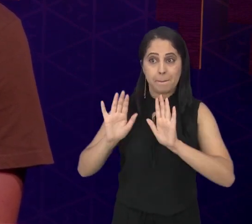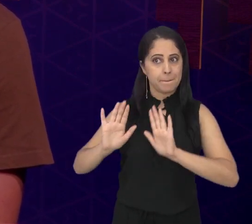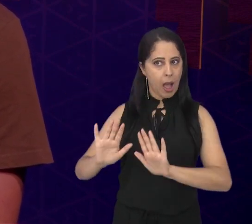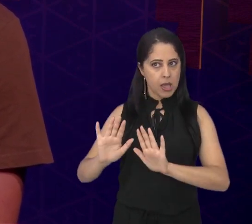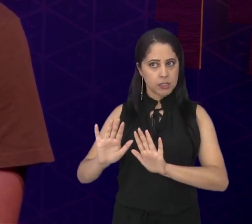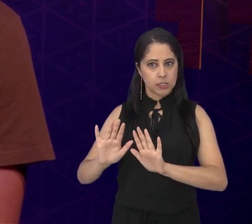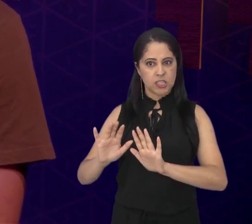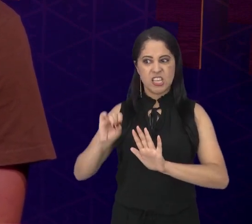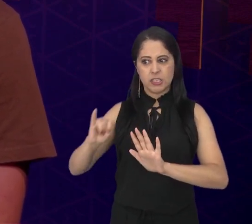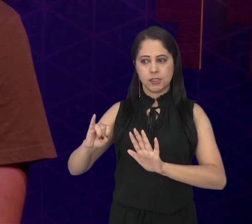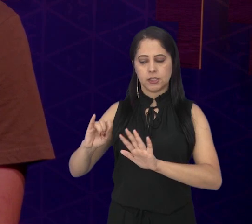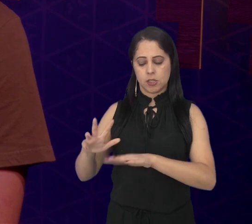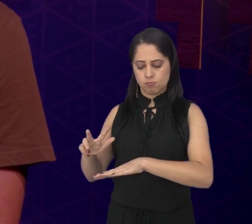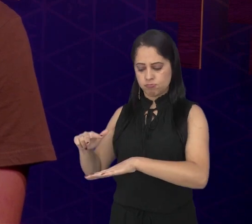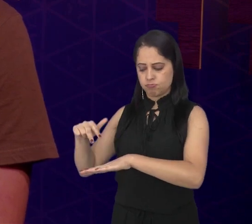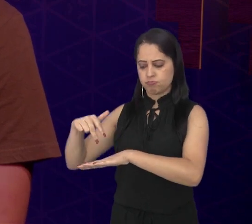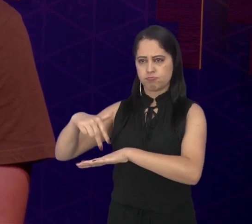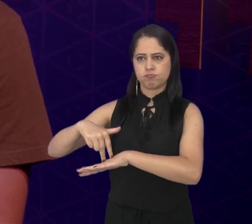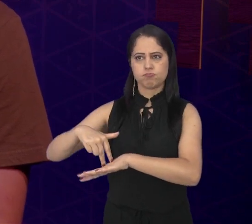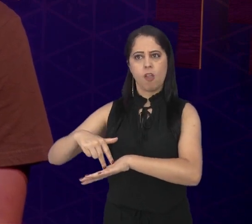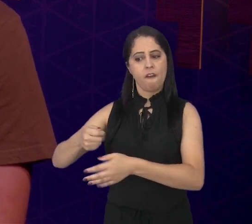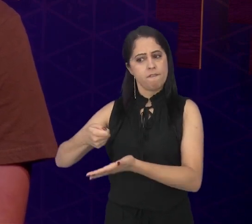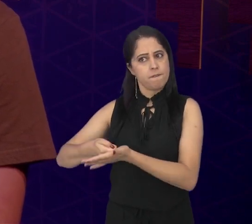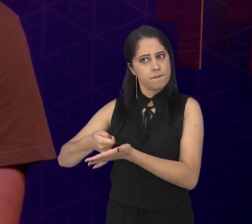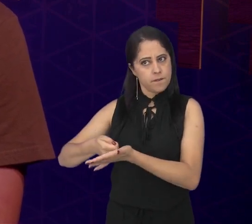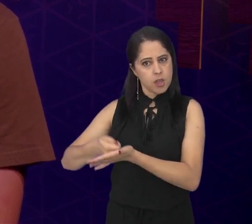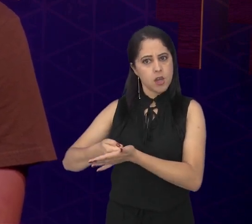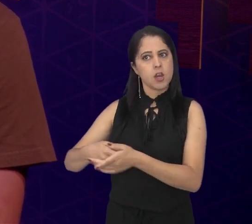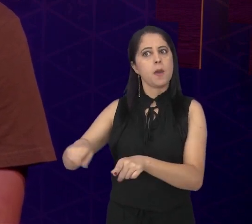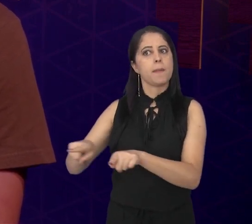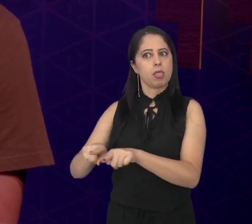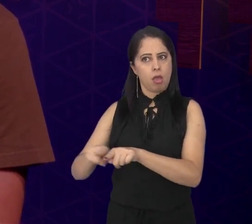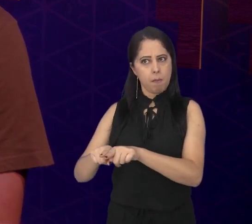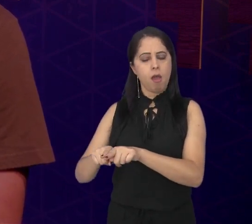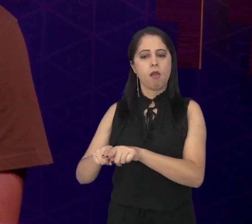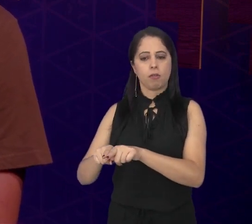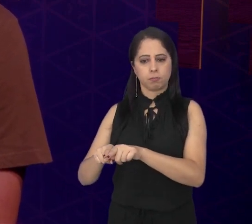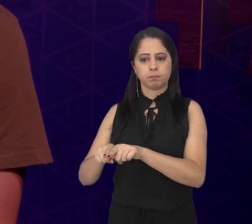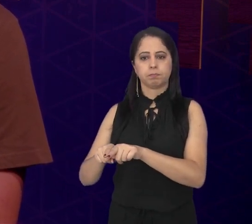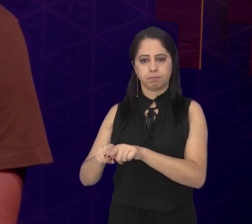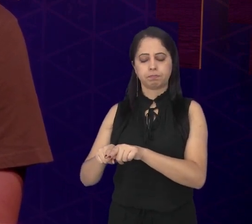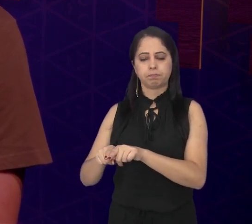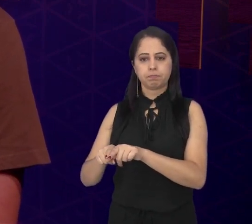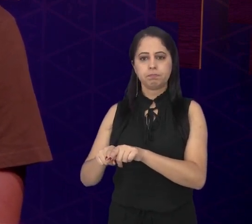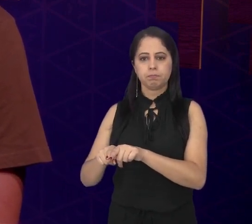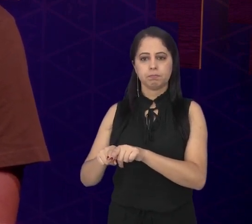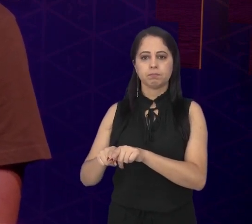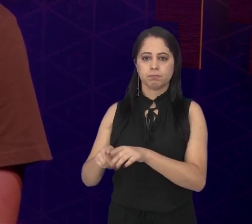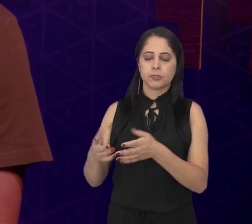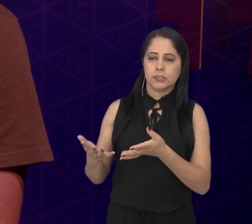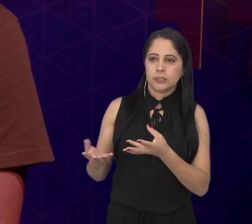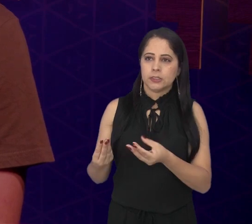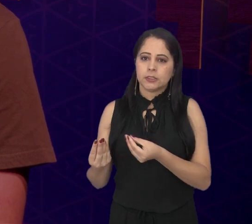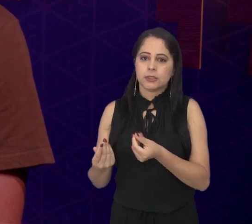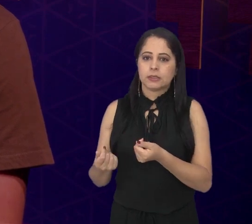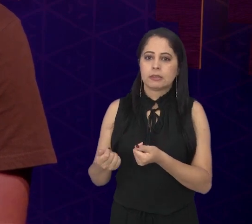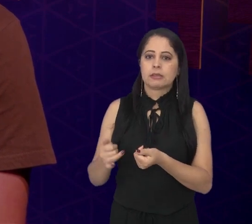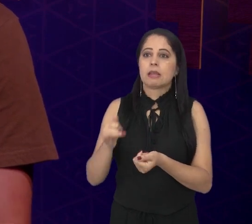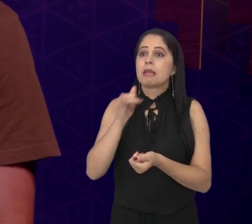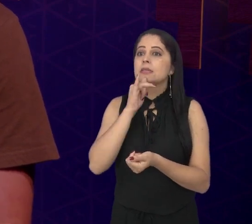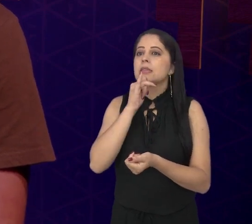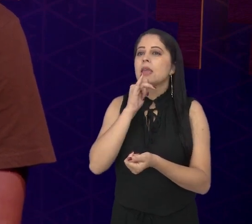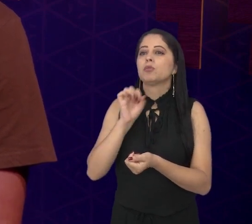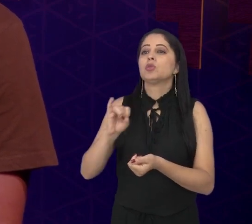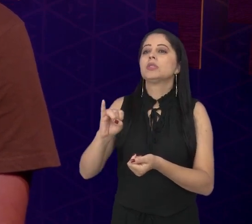e turismo, mas também se posicionar de maneira mais agressiva, né,